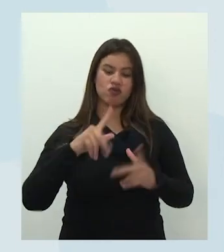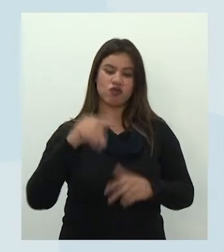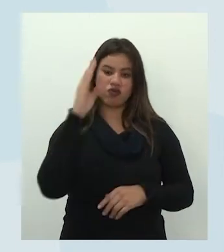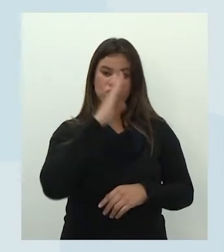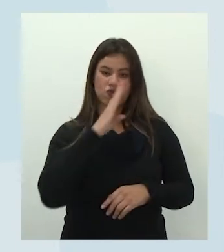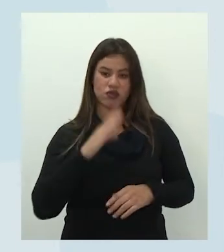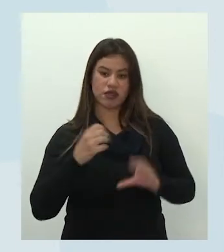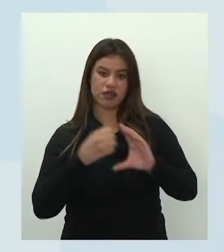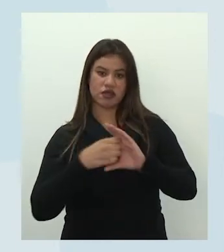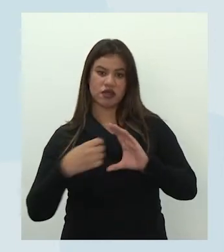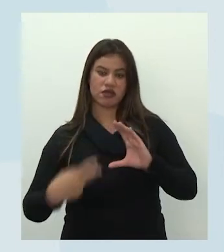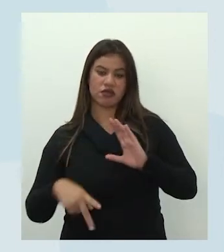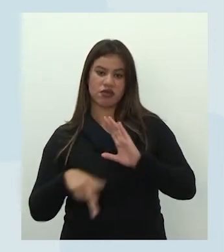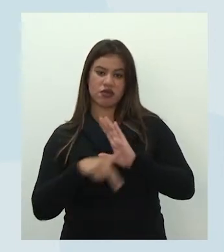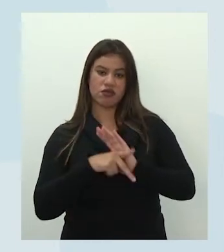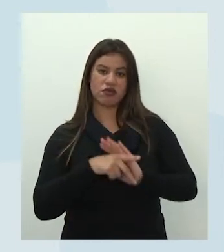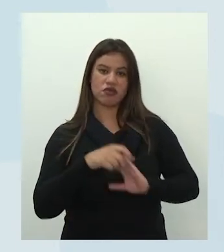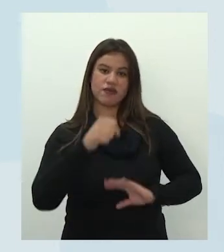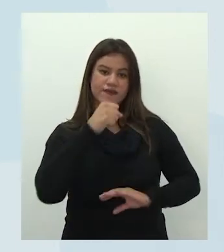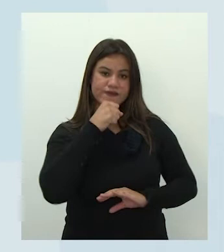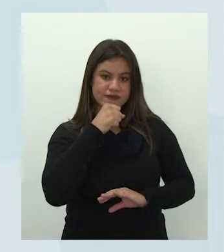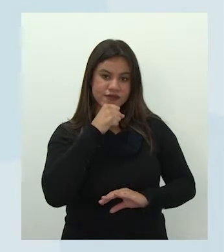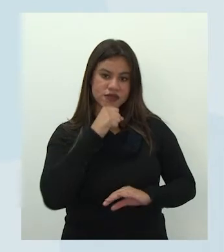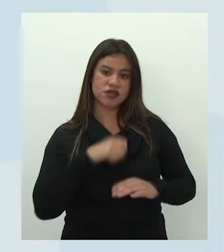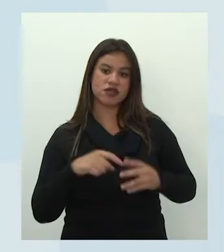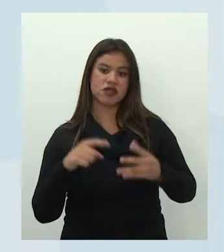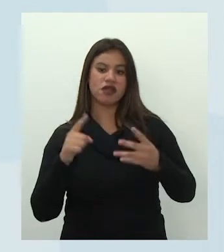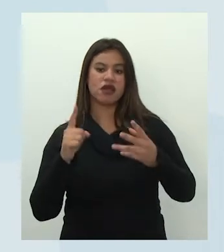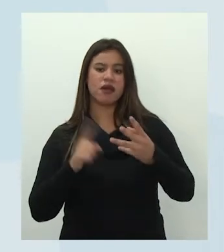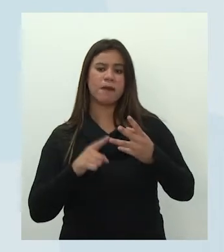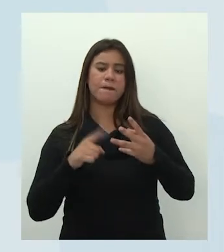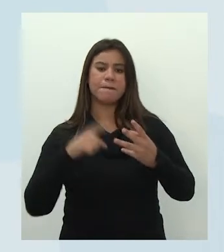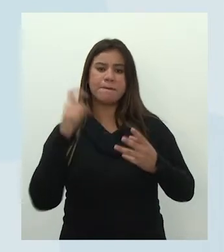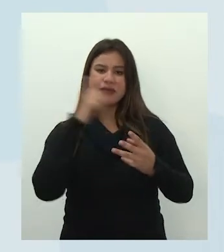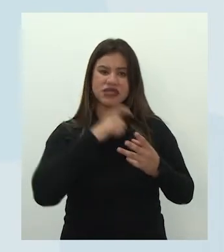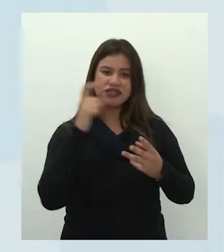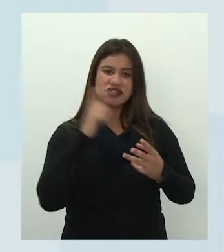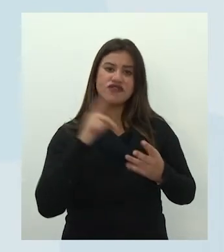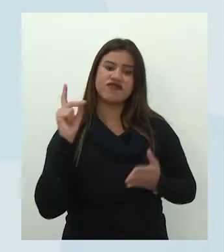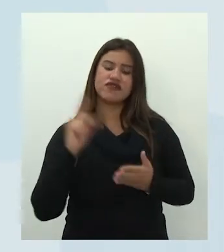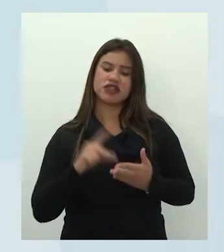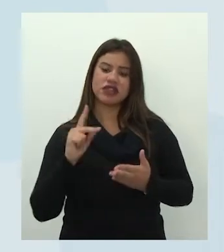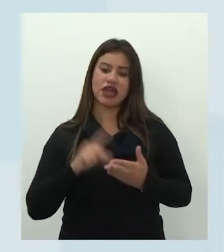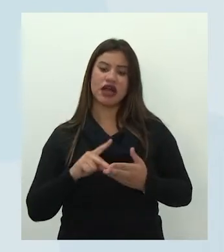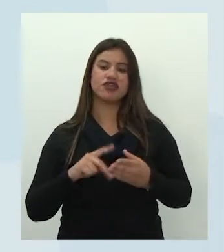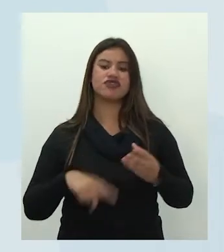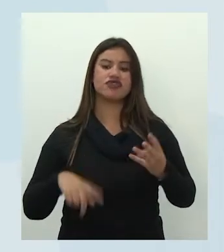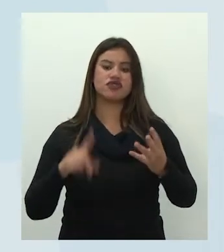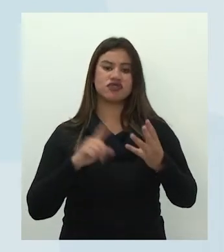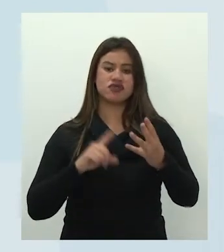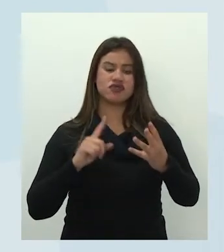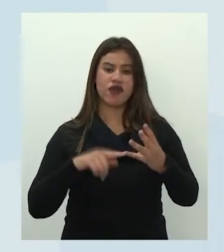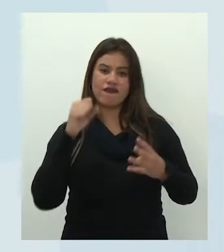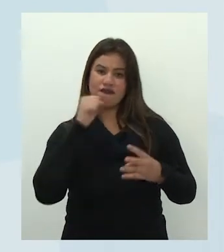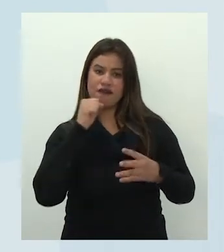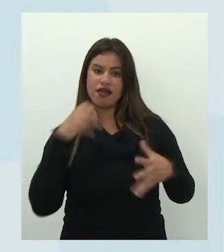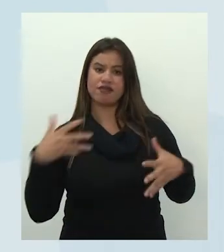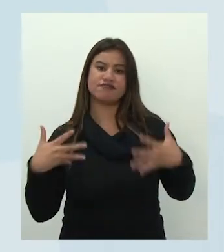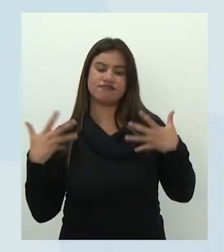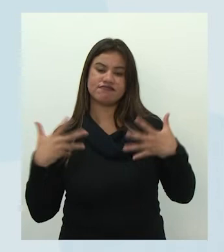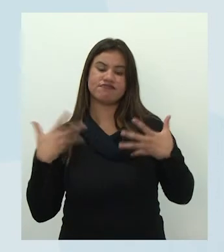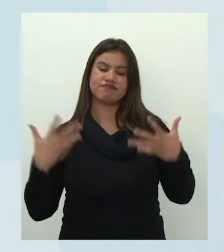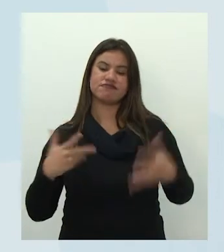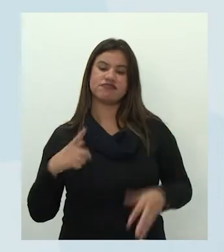envelhecimento, vamos falar também sobre mitos e verdades e ainda sobre envelhecimento ativo. Eu